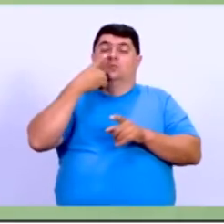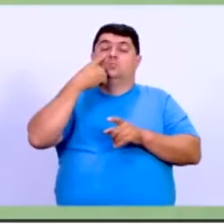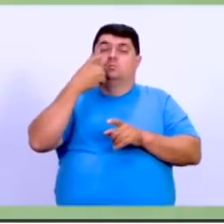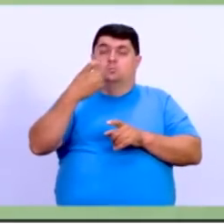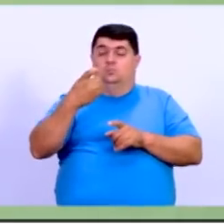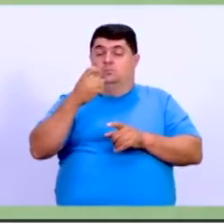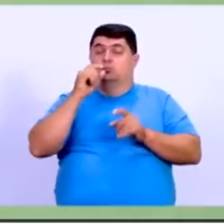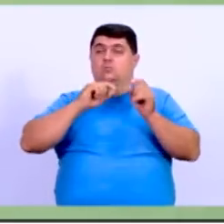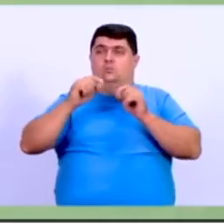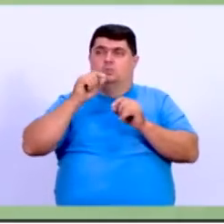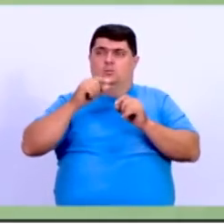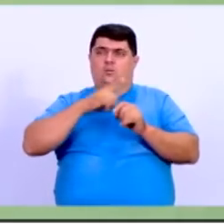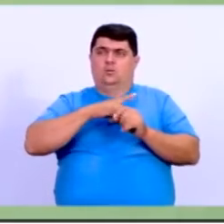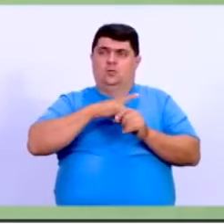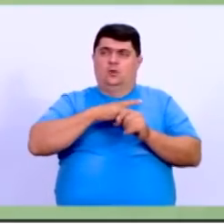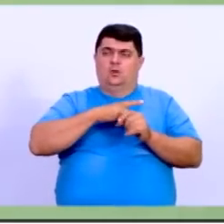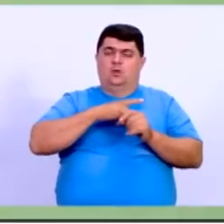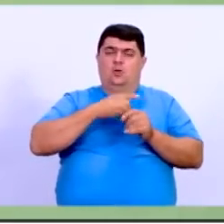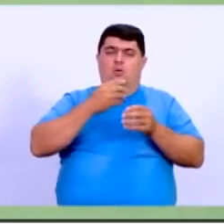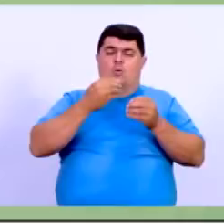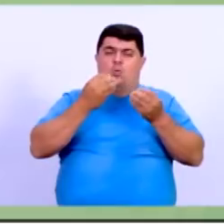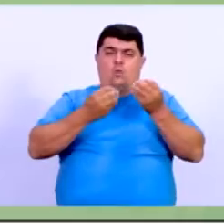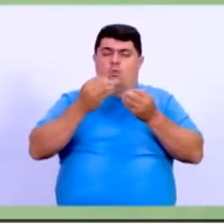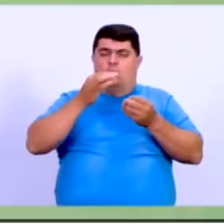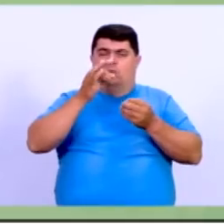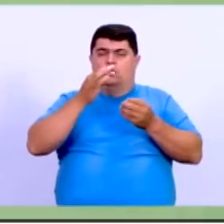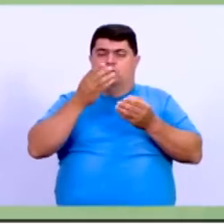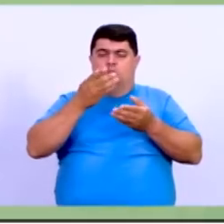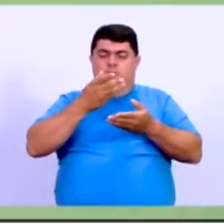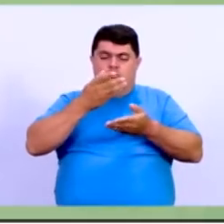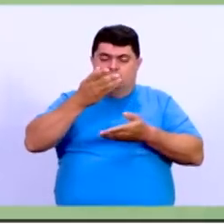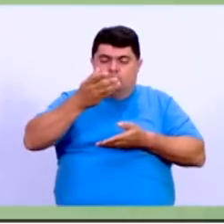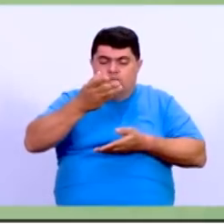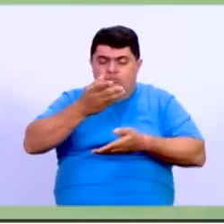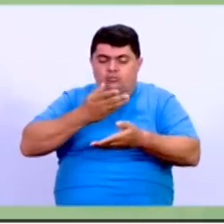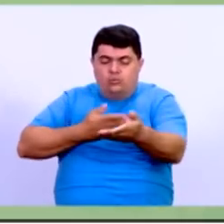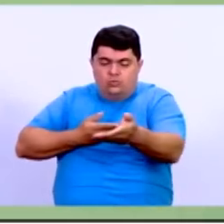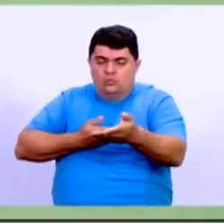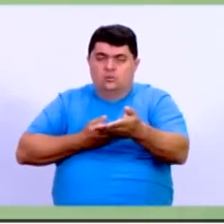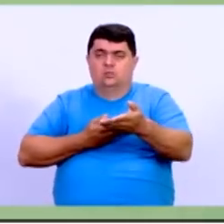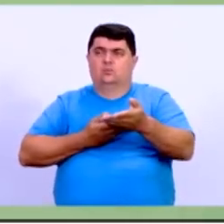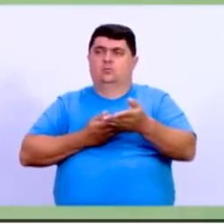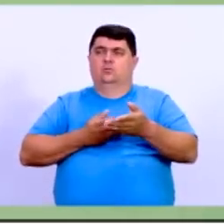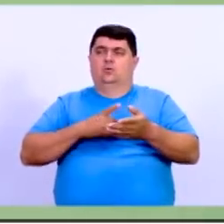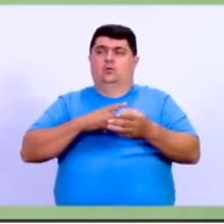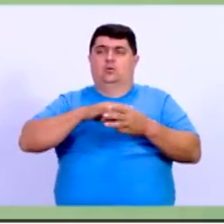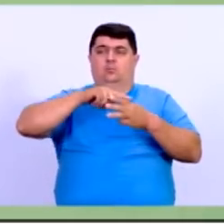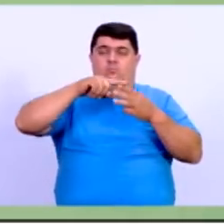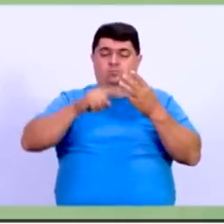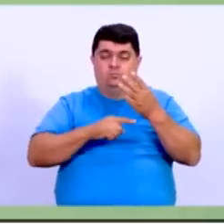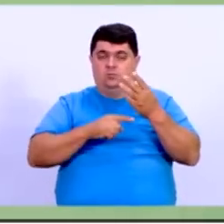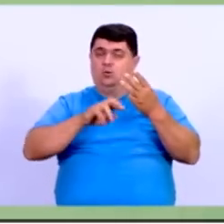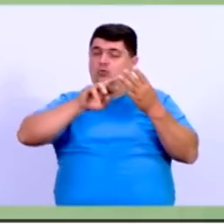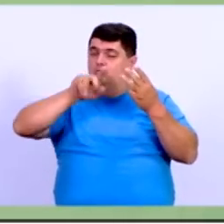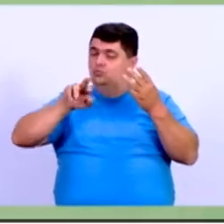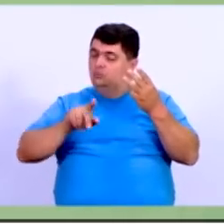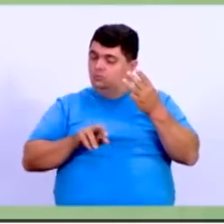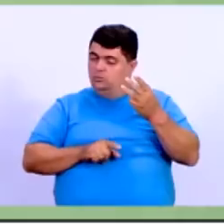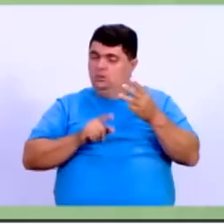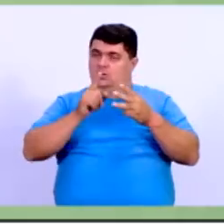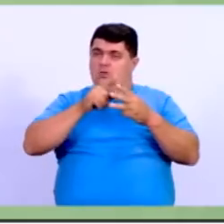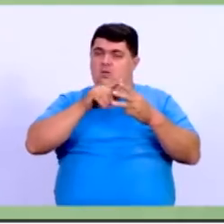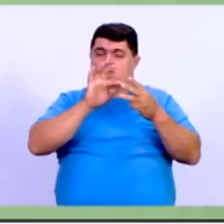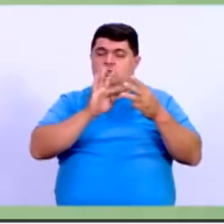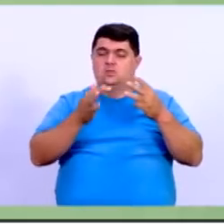Existem 3 tipos de transmissão de dados com relação ao sentido da transmissão de dados, né? Nós temos a